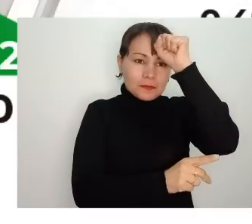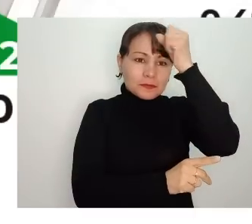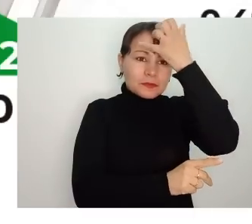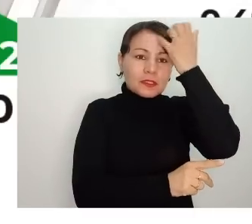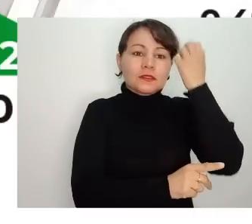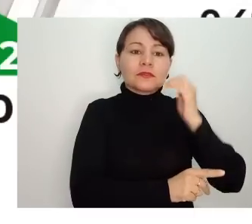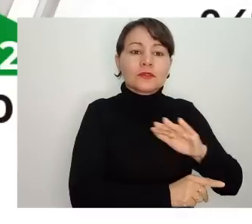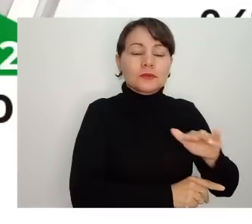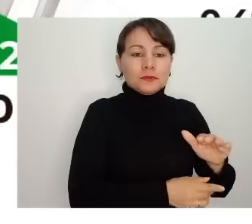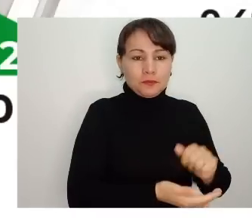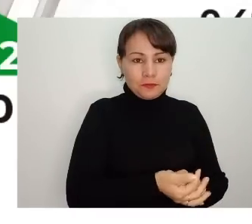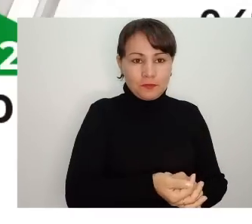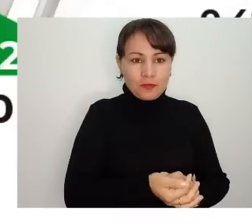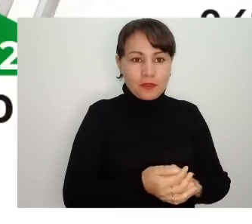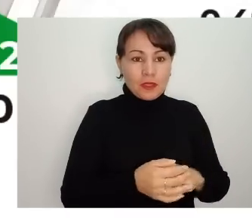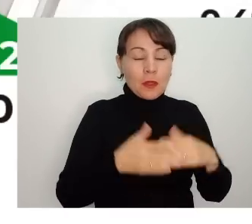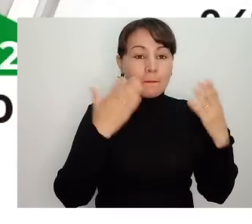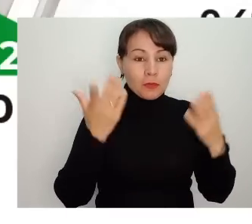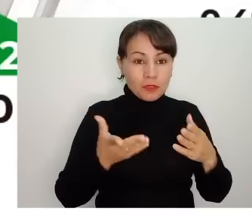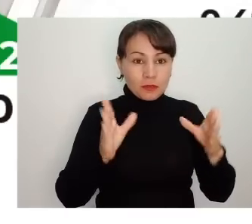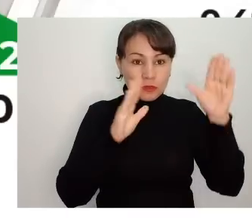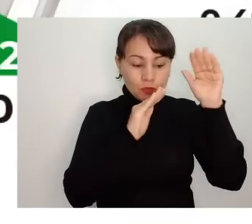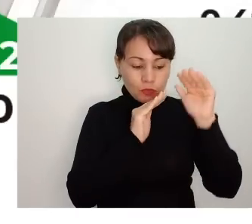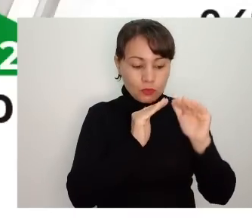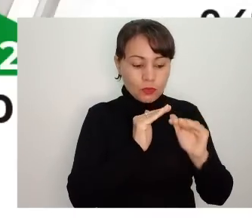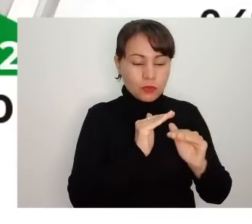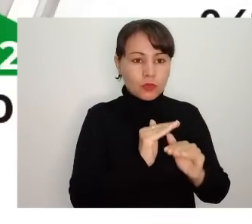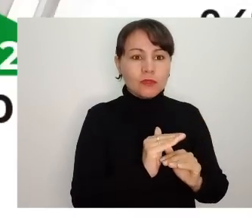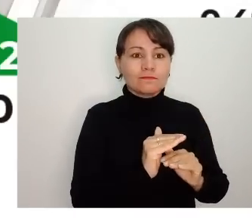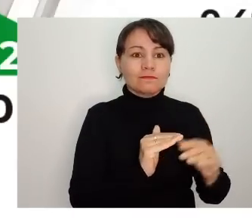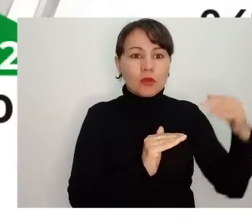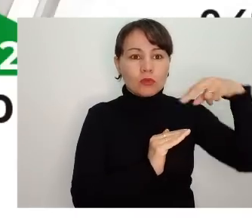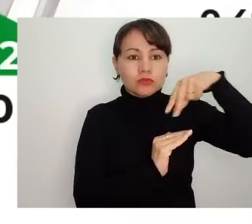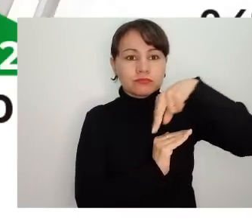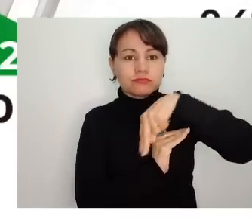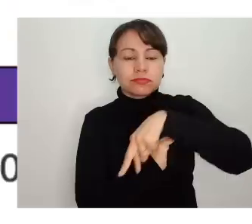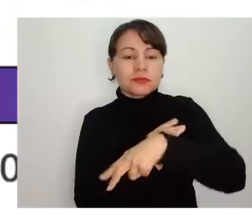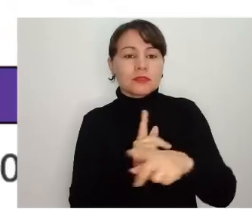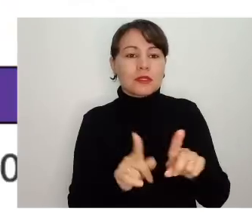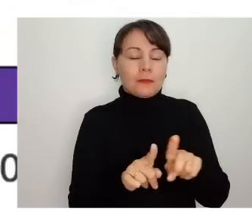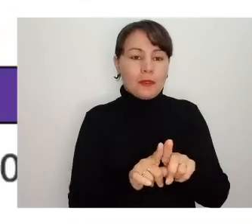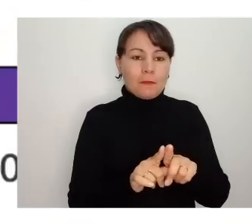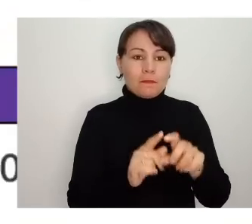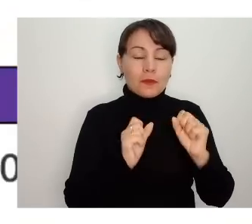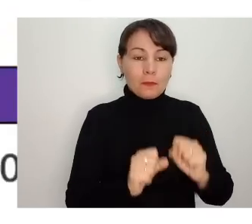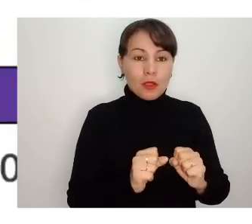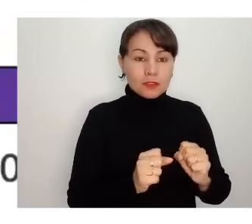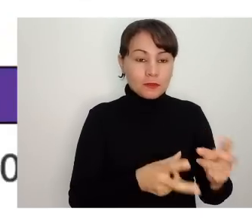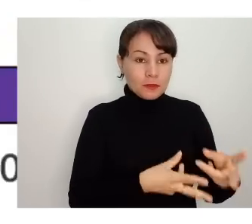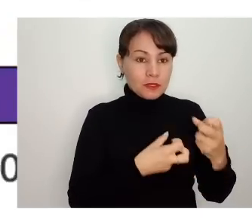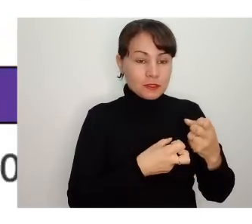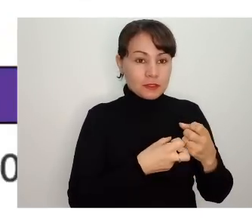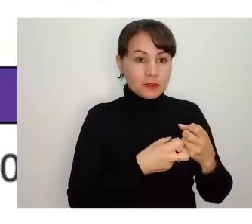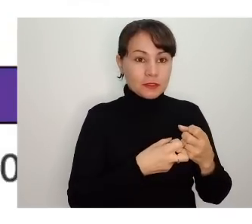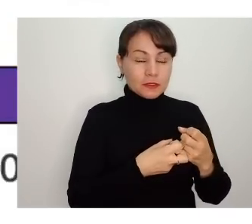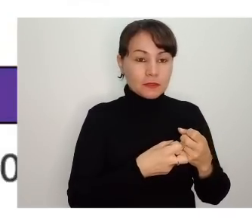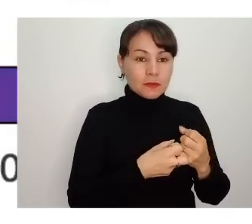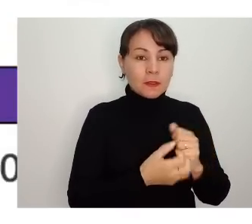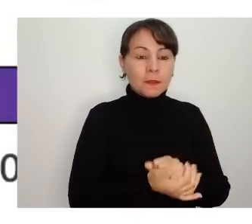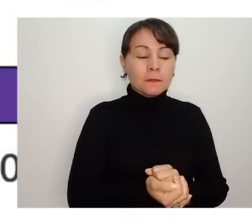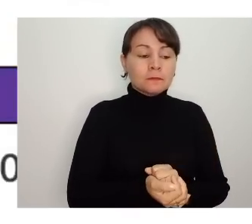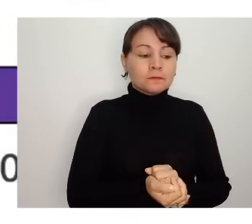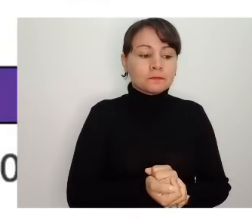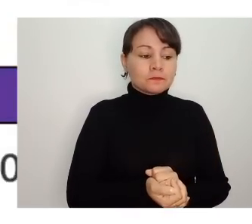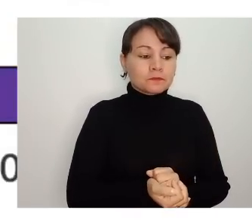desse indivíduo. Agora, nós também podemos reduzir, descer degraus. Então, a gente pode ver que no